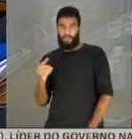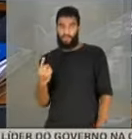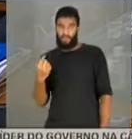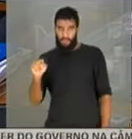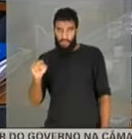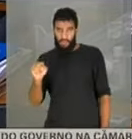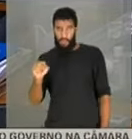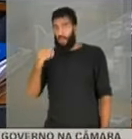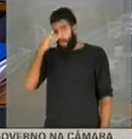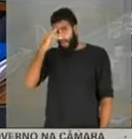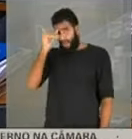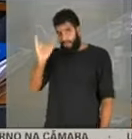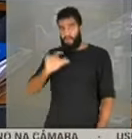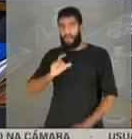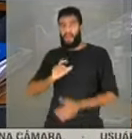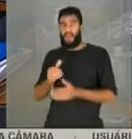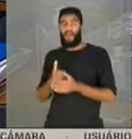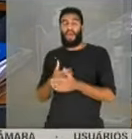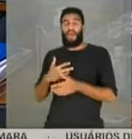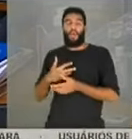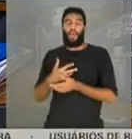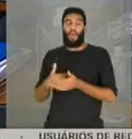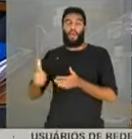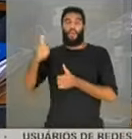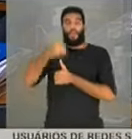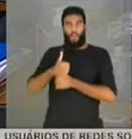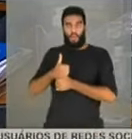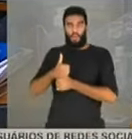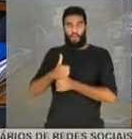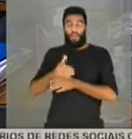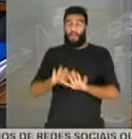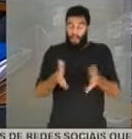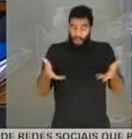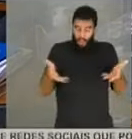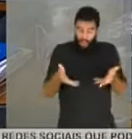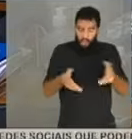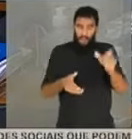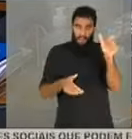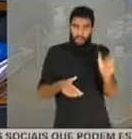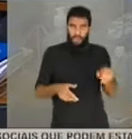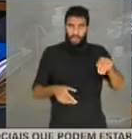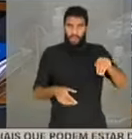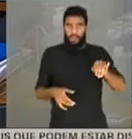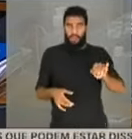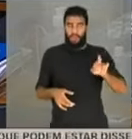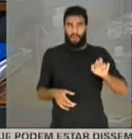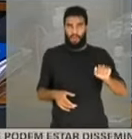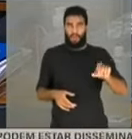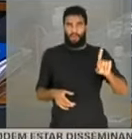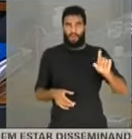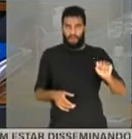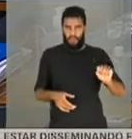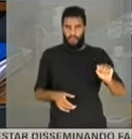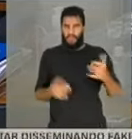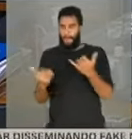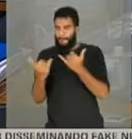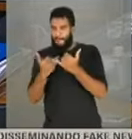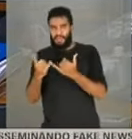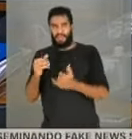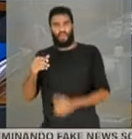e evitou um golpe. Quem evitou o golpe agora foi Luiz Ricardo Miranda. A semelhança entre Vitor